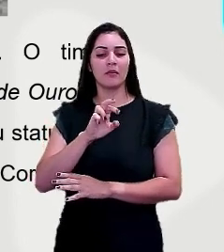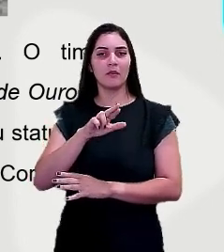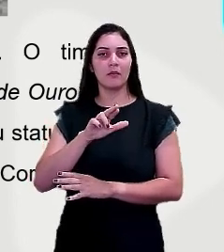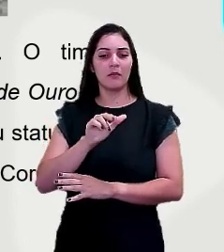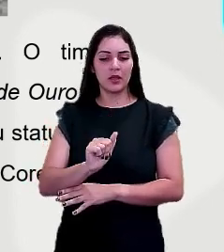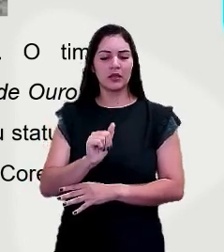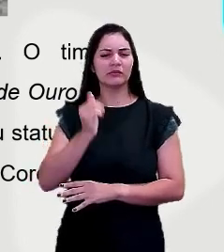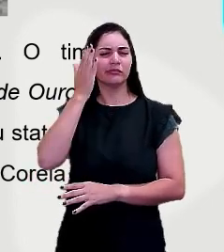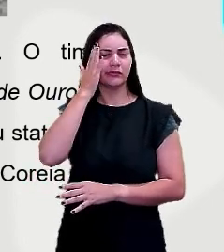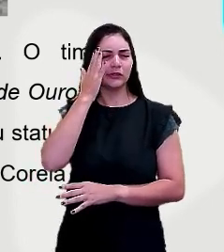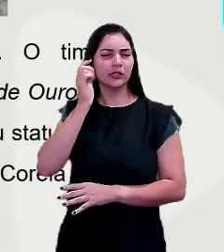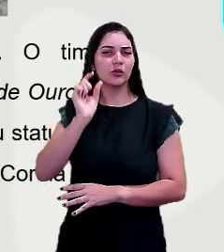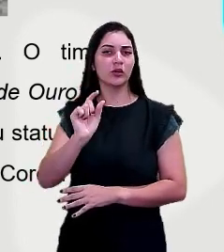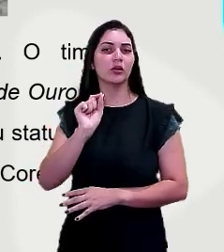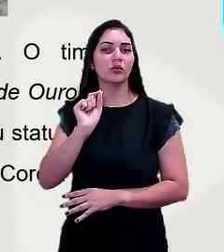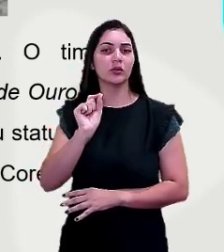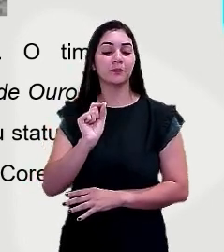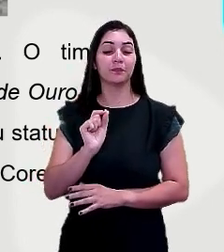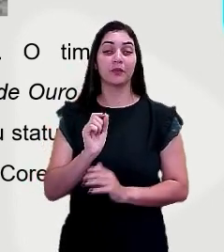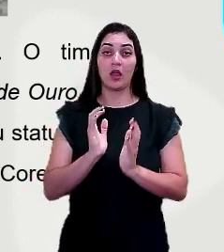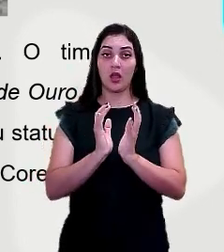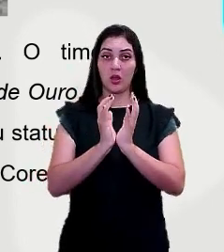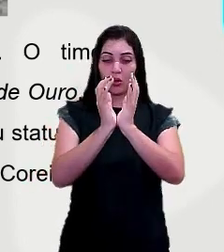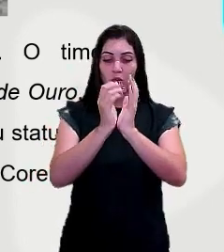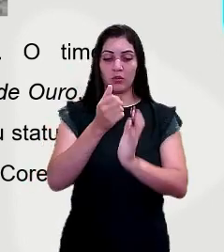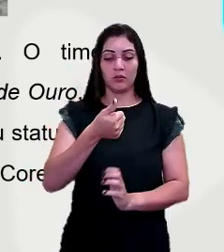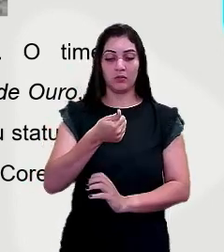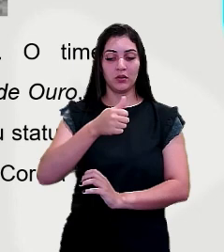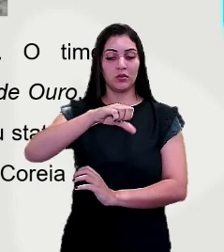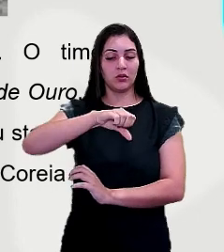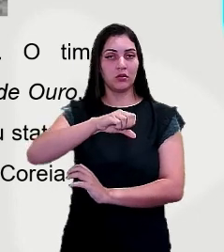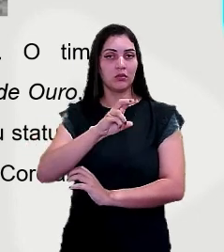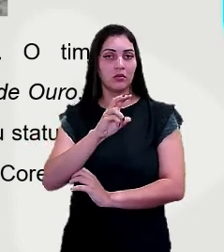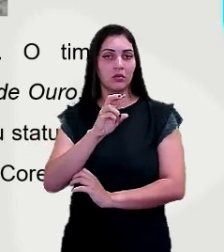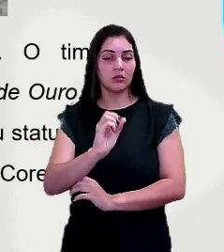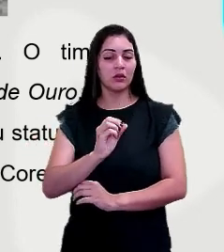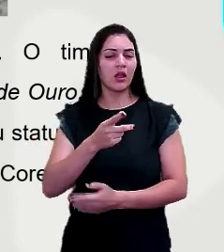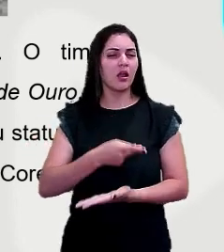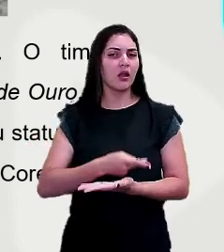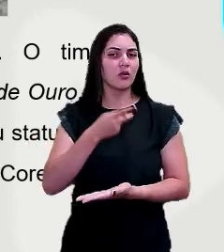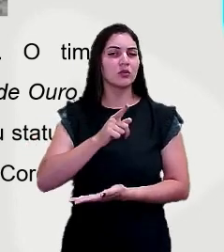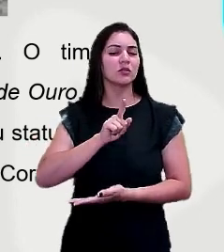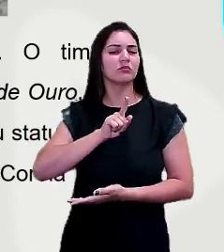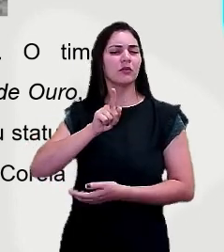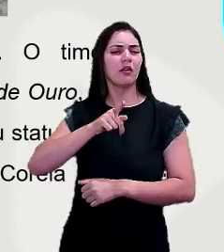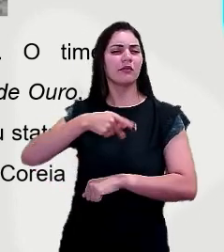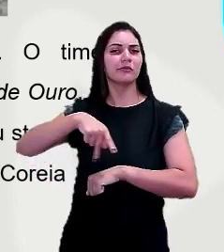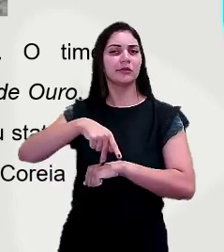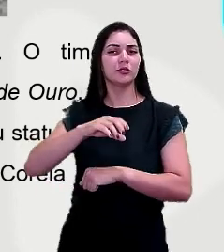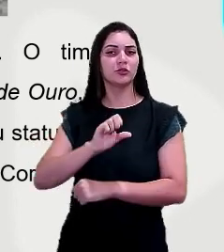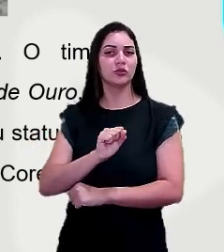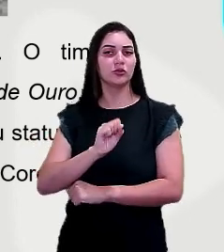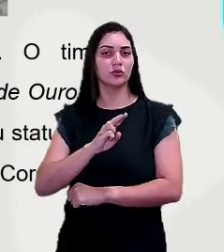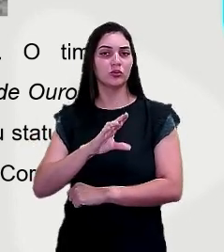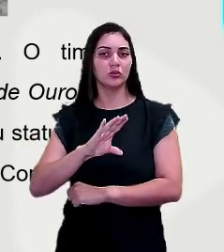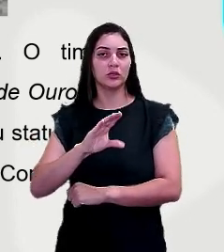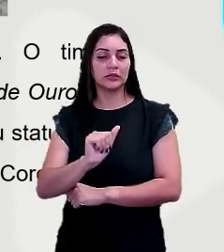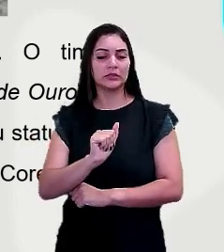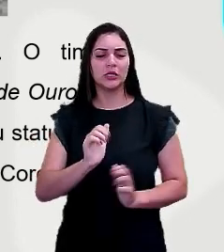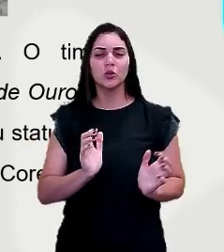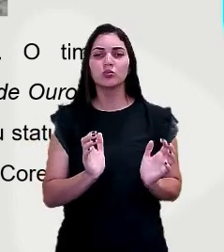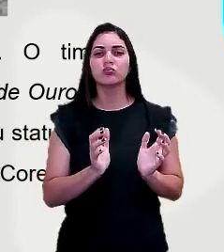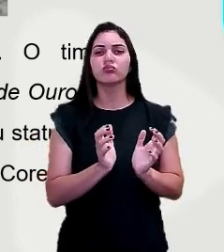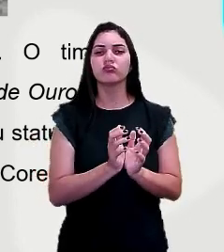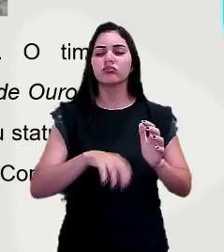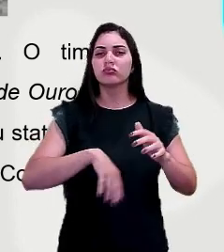A edição de 1950 do Mundial foi realizada na Suíça. O time da Hungria era o favorito